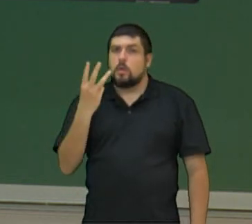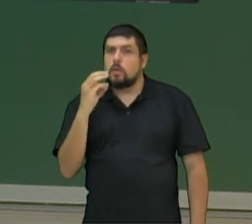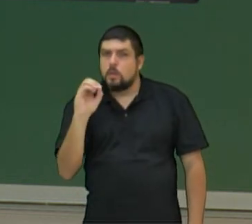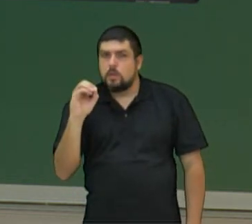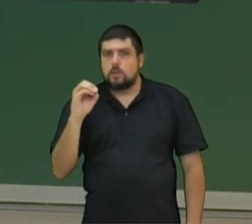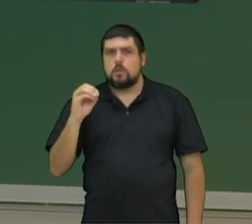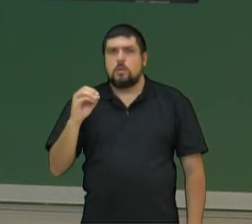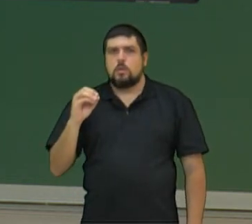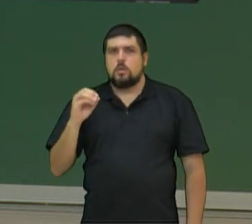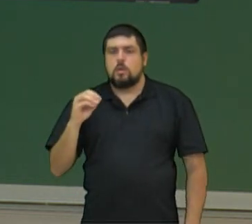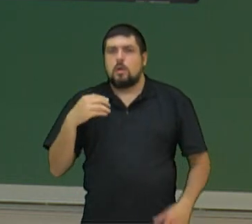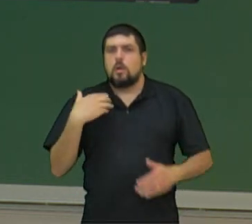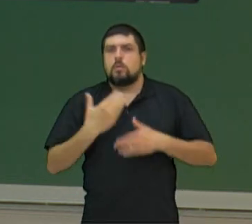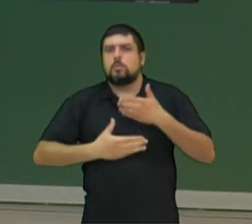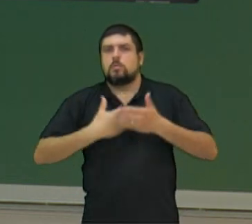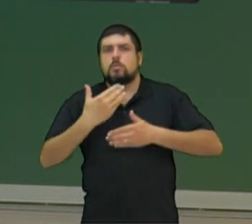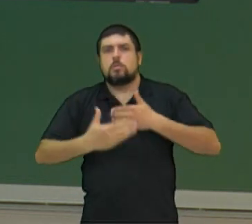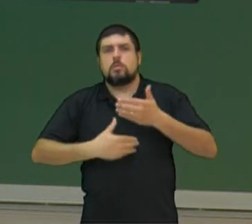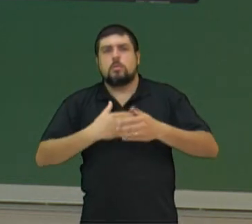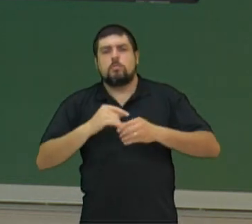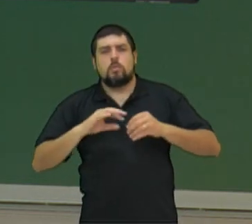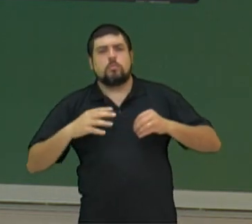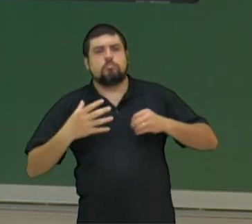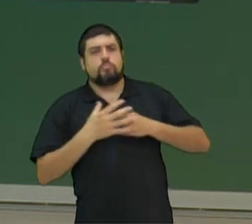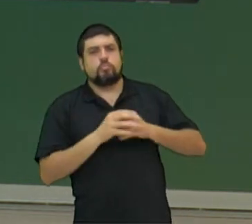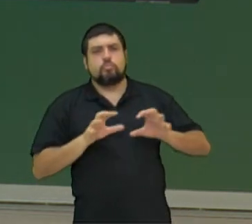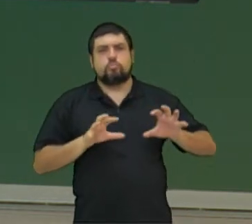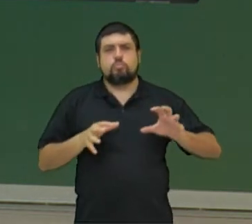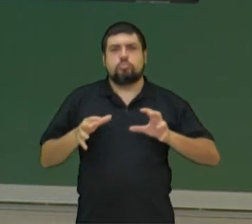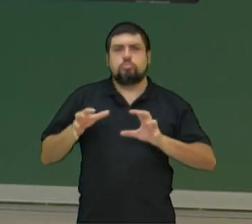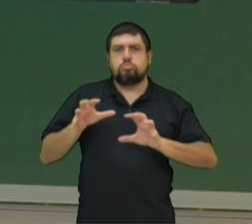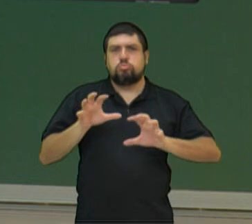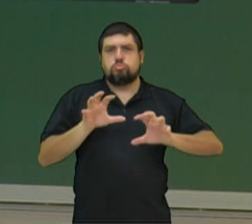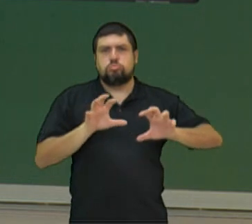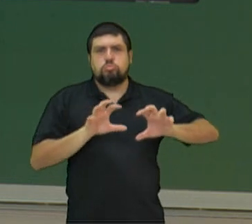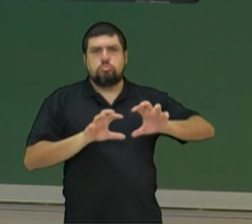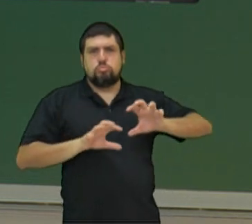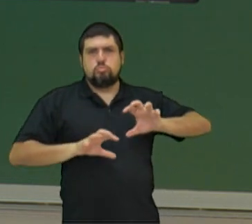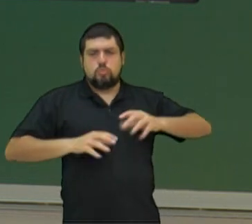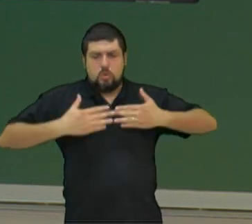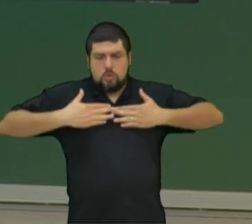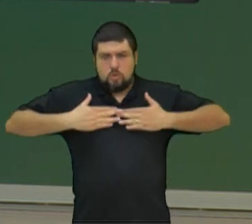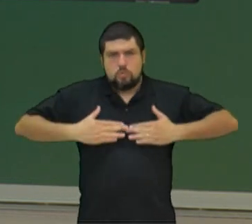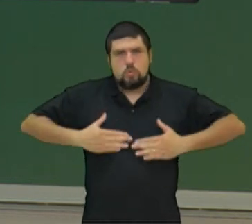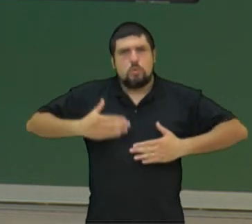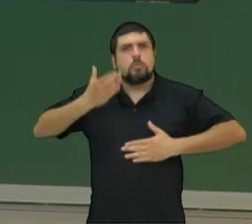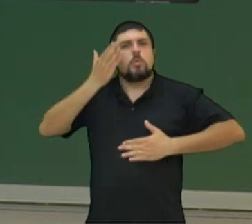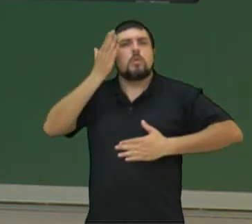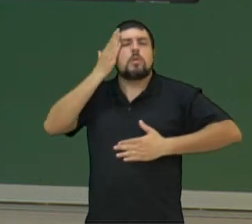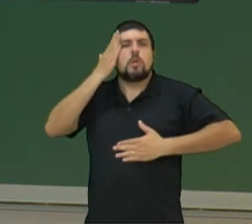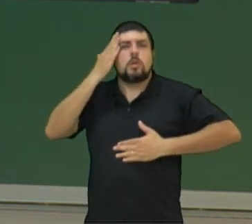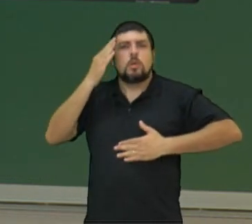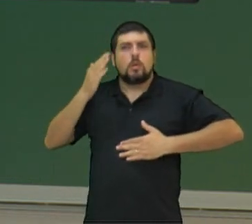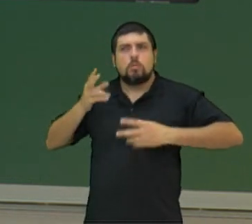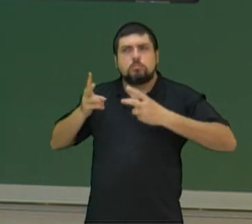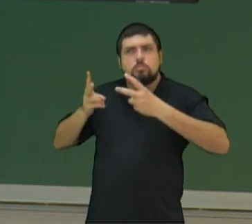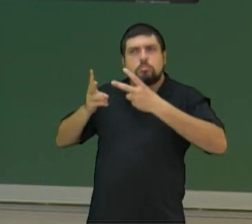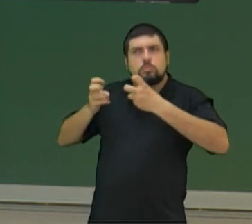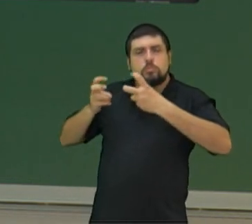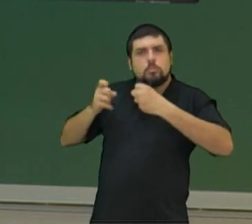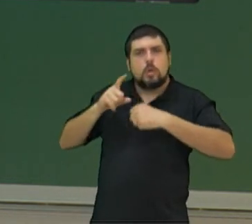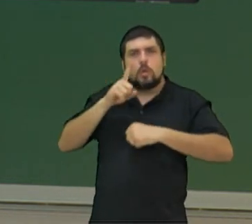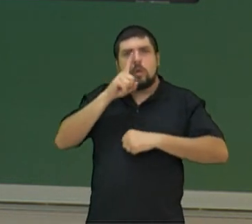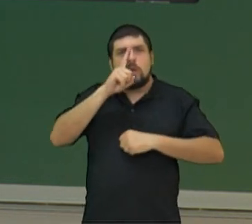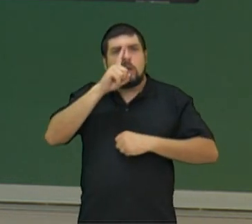ficamos imunes, protegidos contra aquela doença, tá? Então, eles são específicos, esses anticorpos,